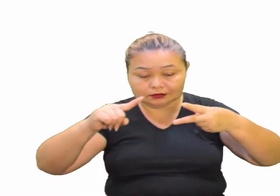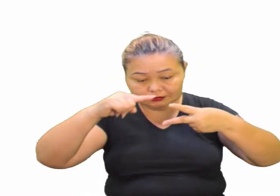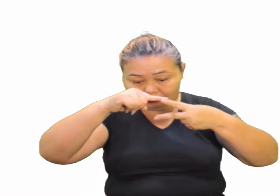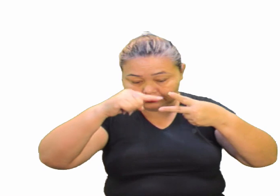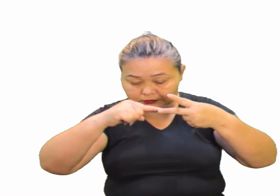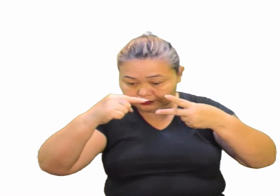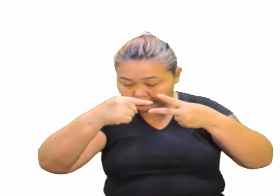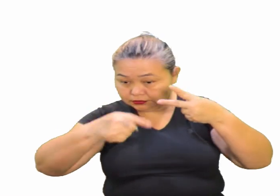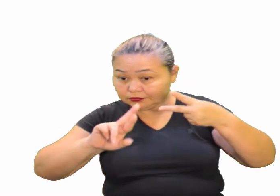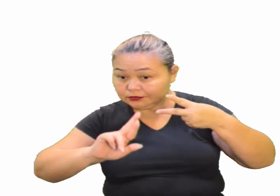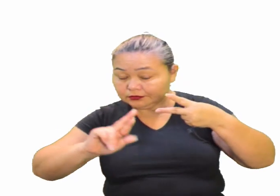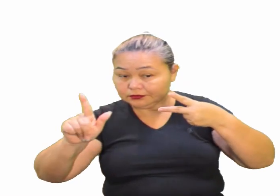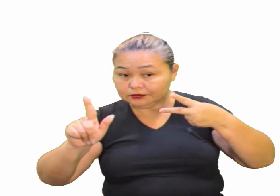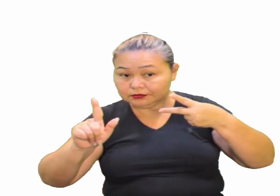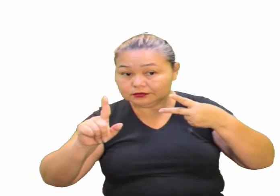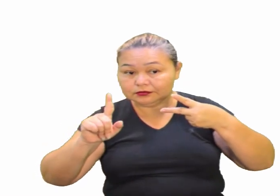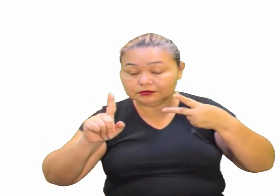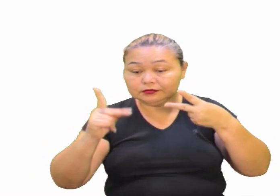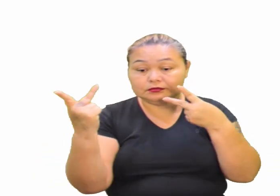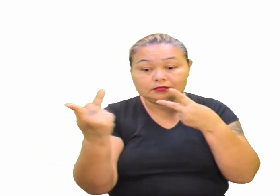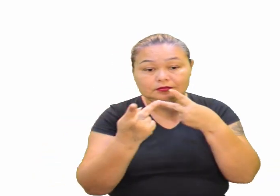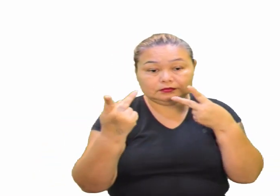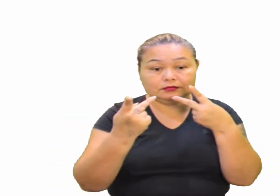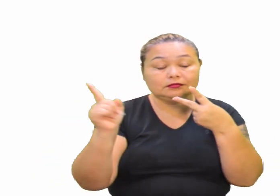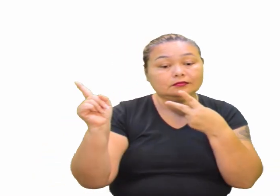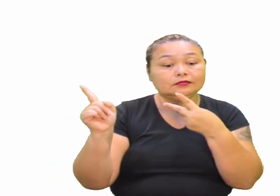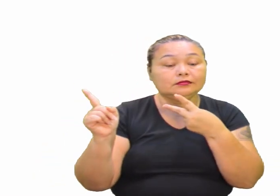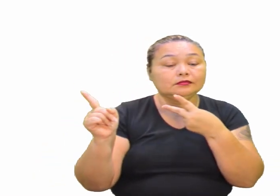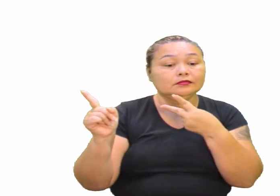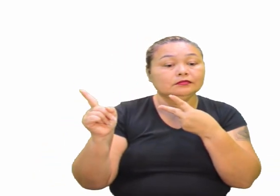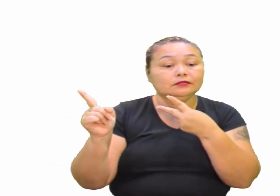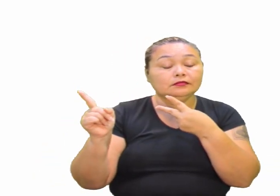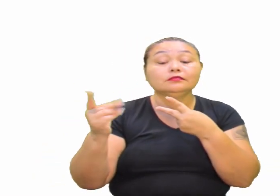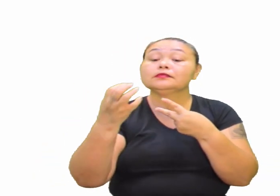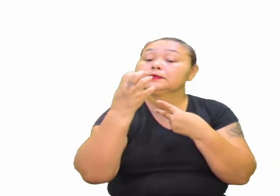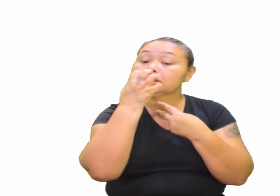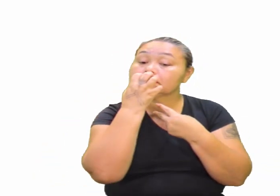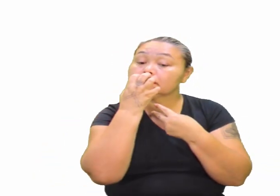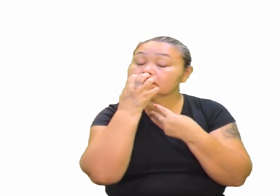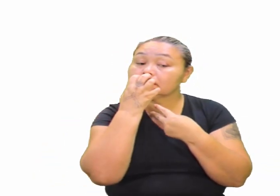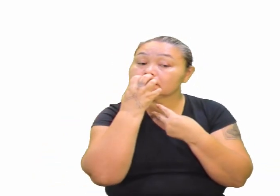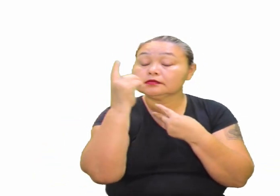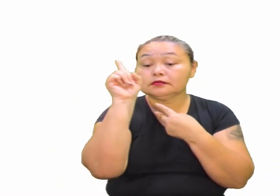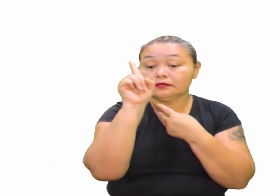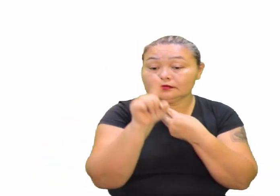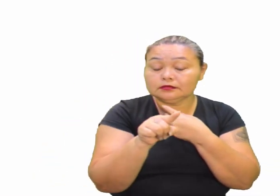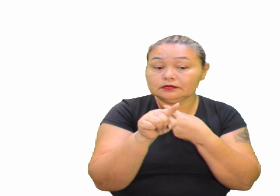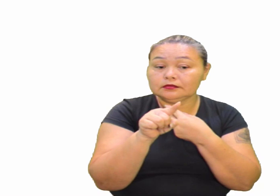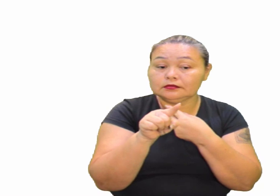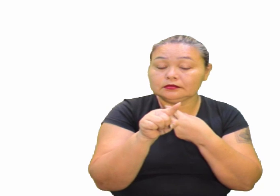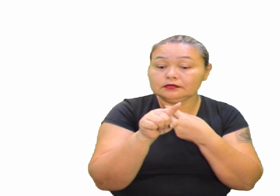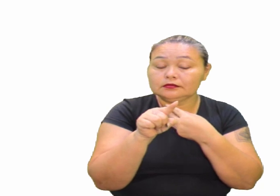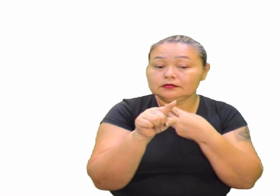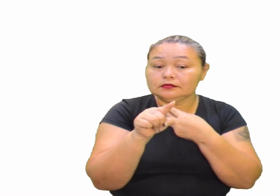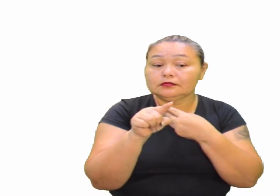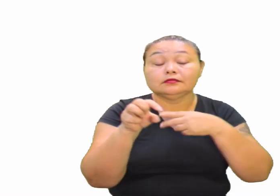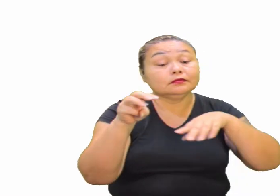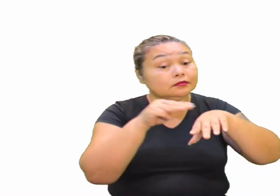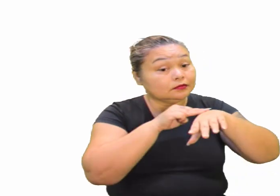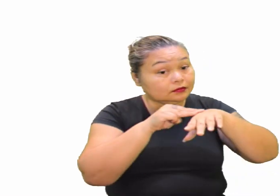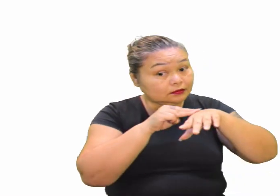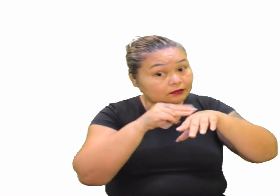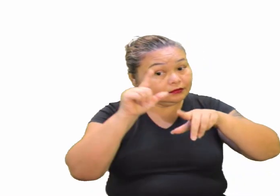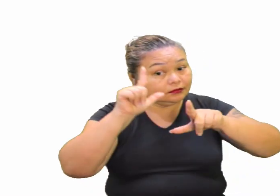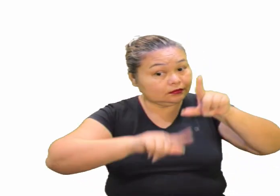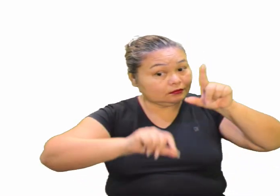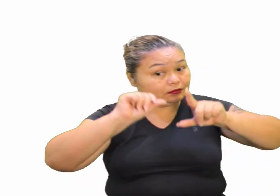heterozigotos. Cachorros heterozigotos. Então, significa que um tem o M